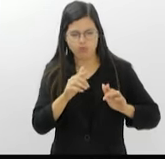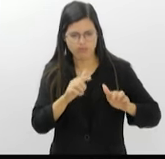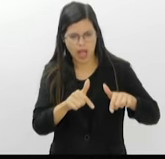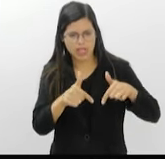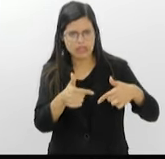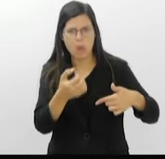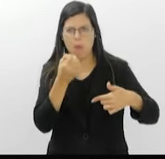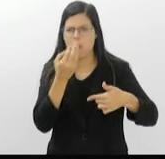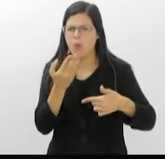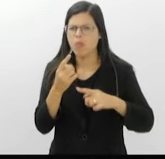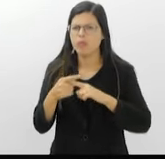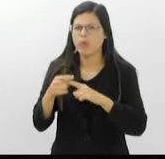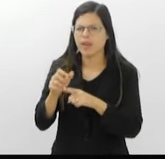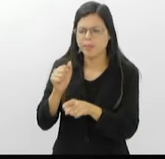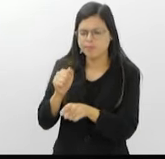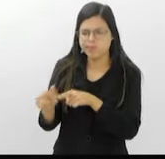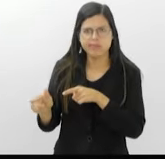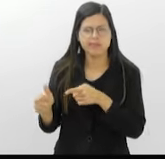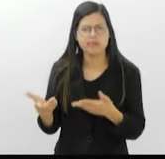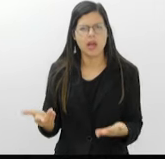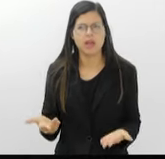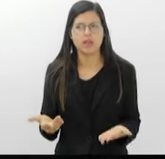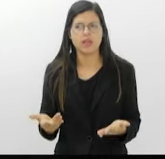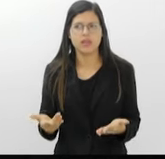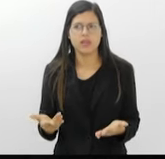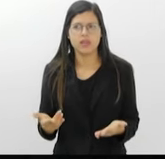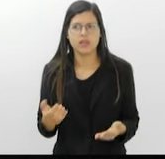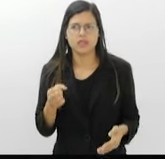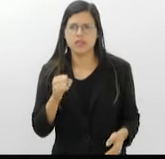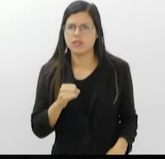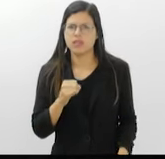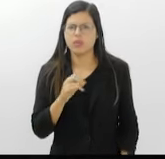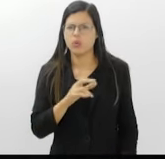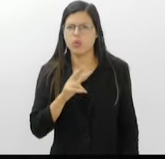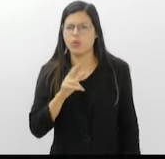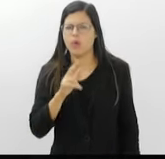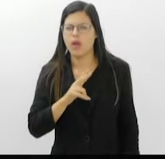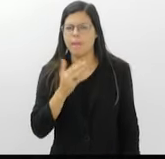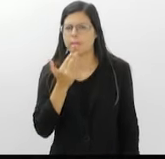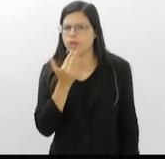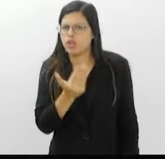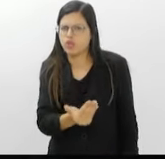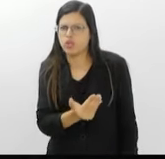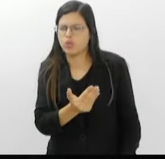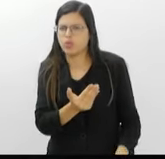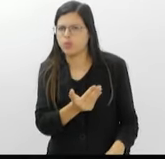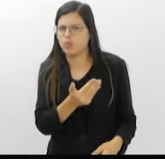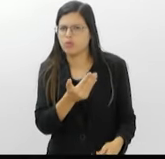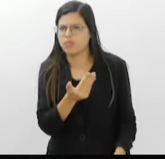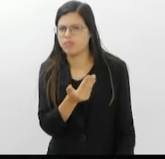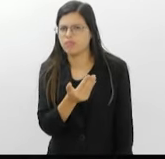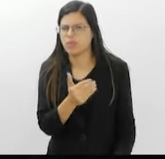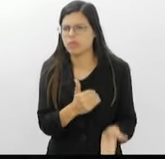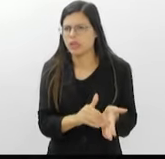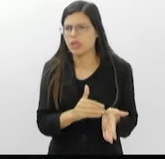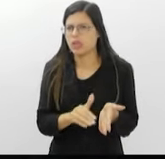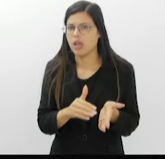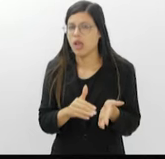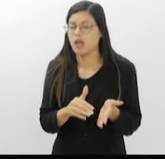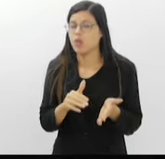exonera se não for uma exoneração a pedido? E pior ainda, exonerou e não tinha saído no Diário